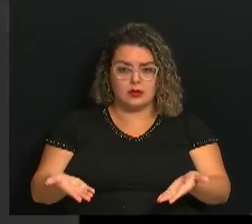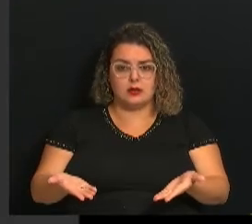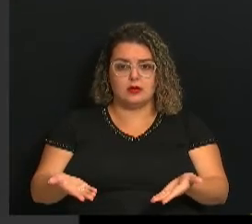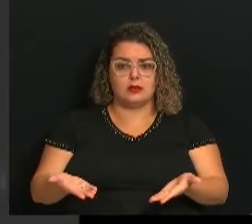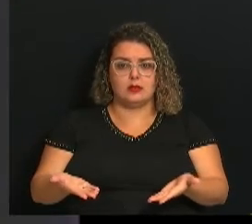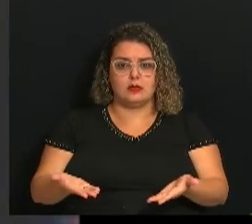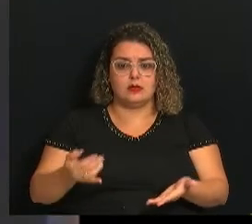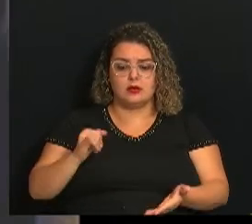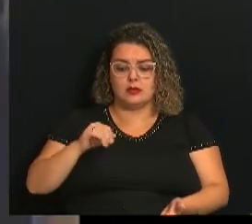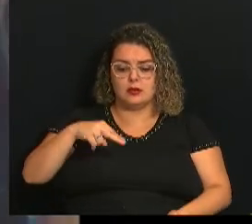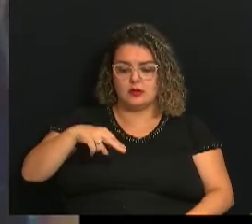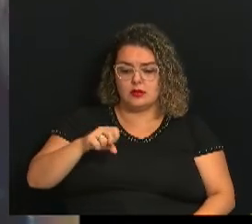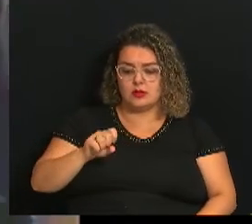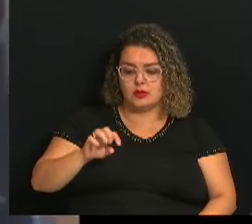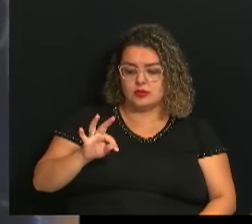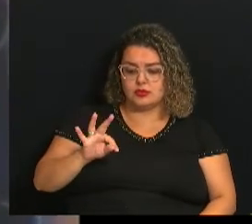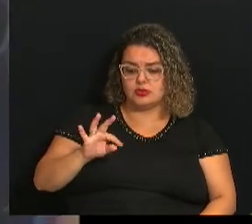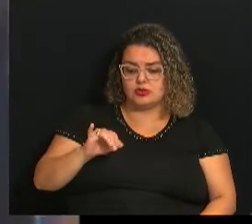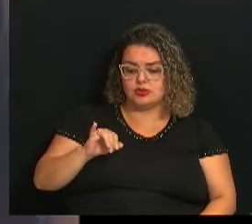institucionalizou e